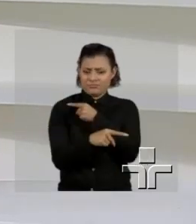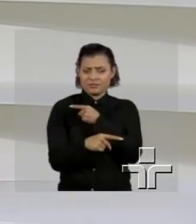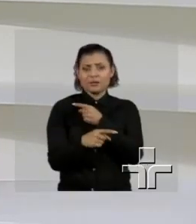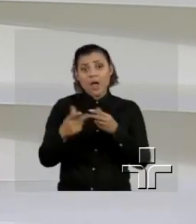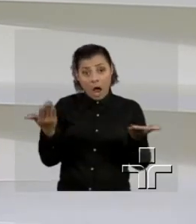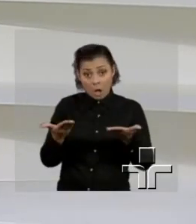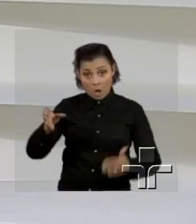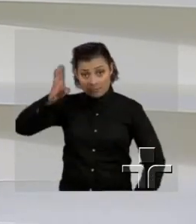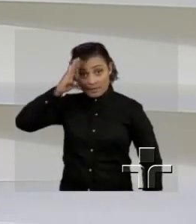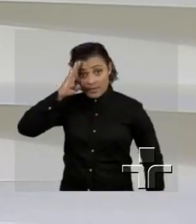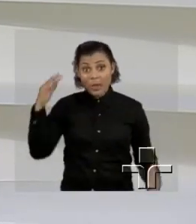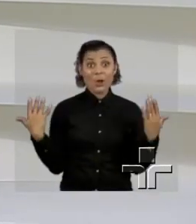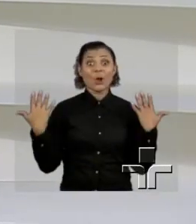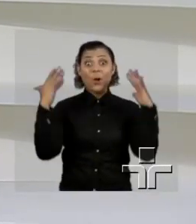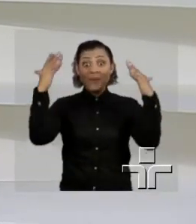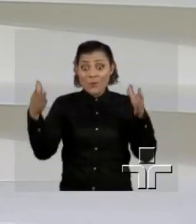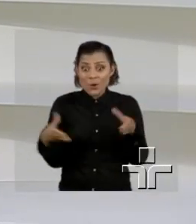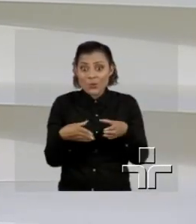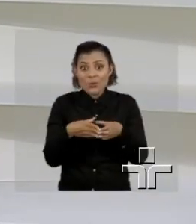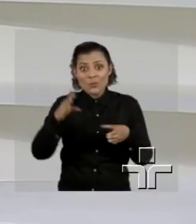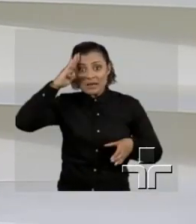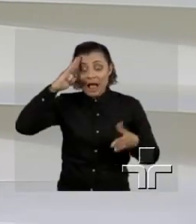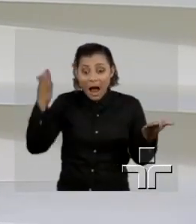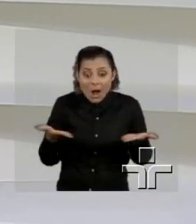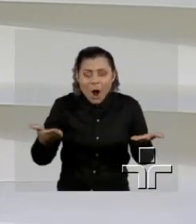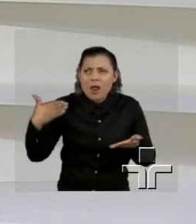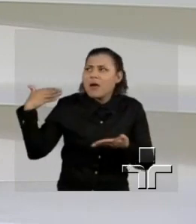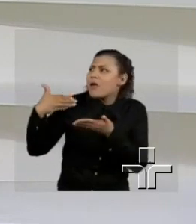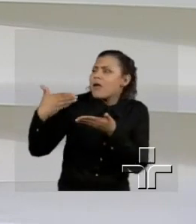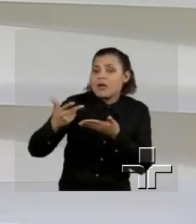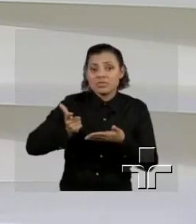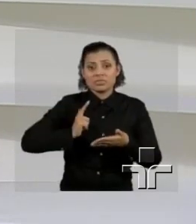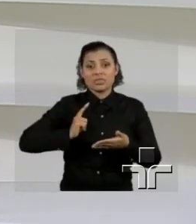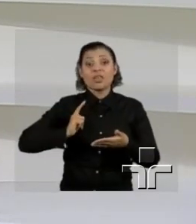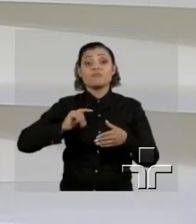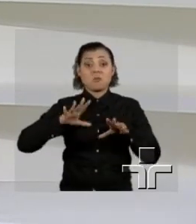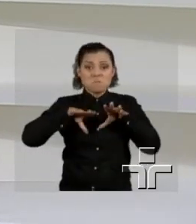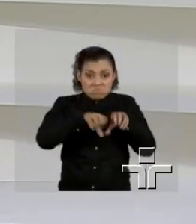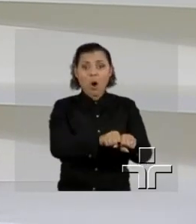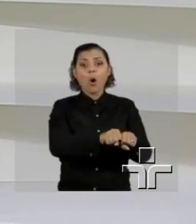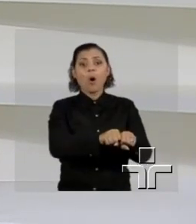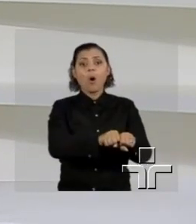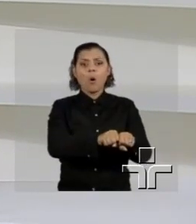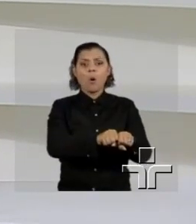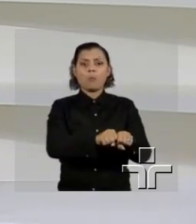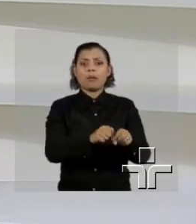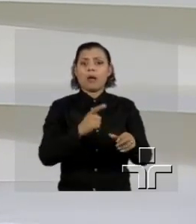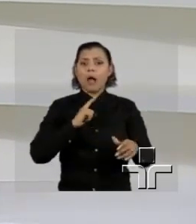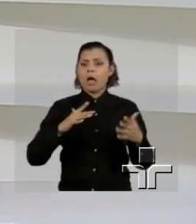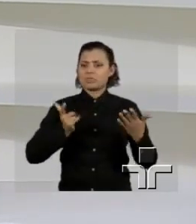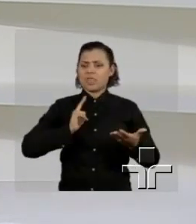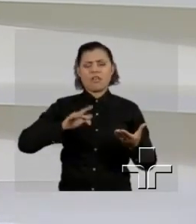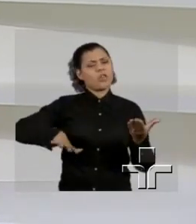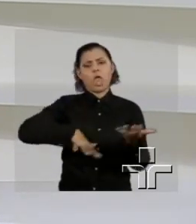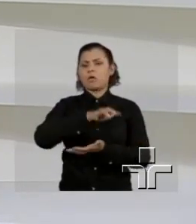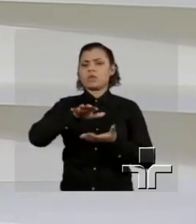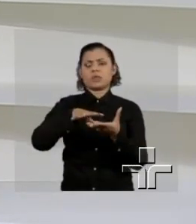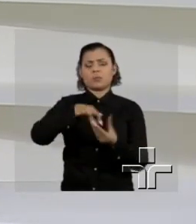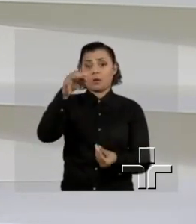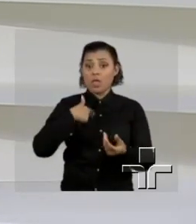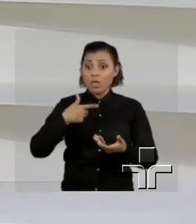de profissionalização das Forças Armadas e de afastamento das questões ideológicas e políticas.